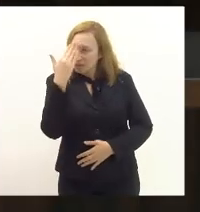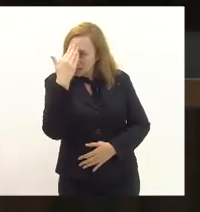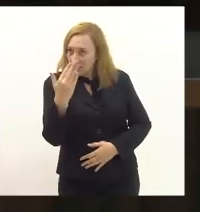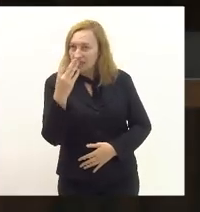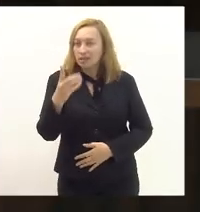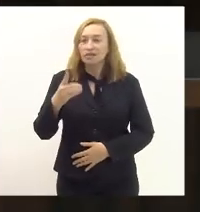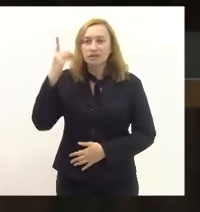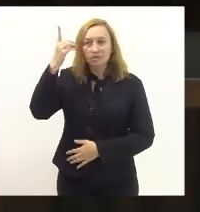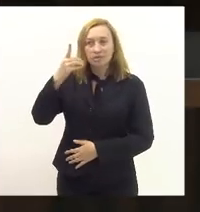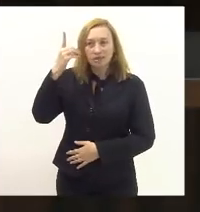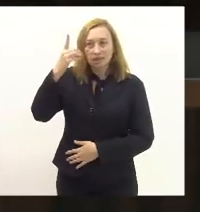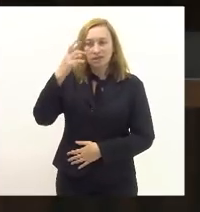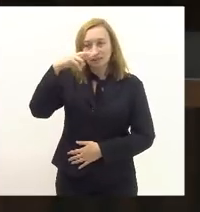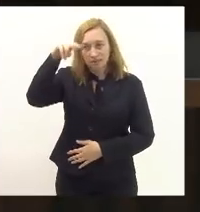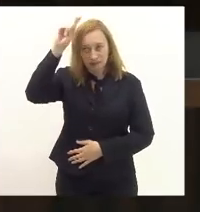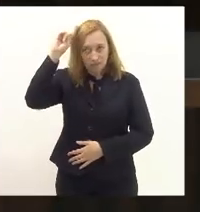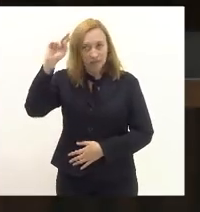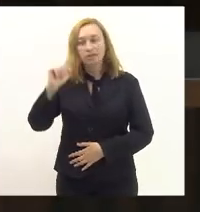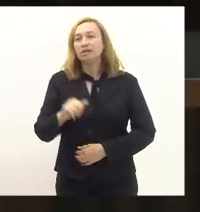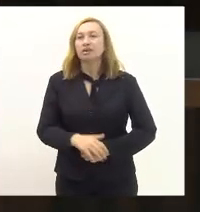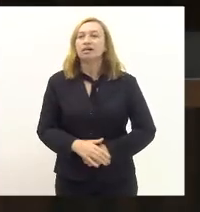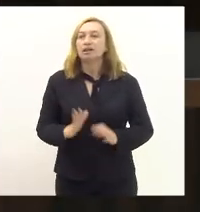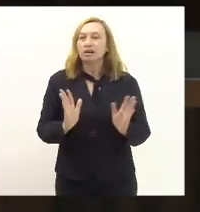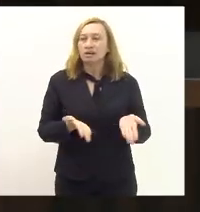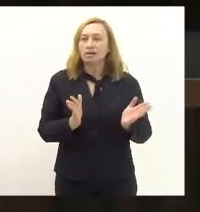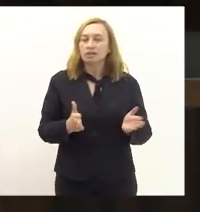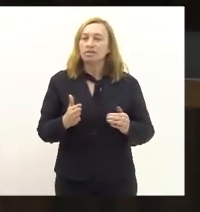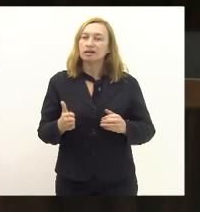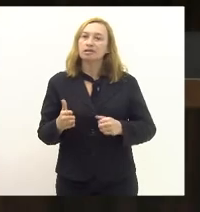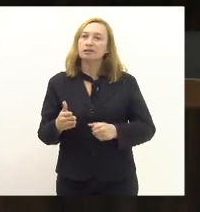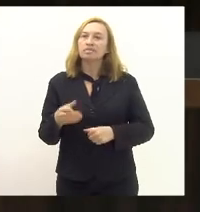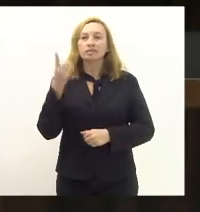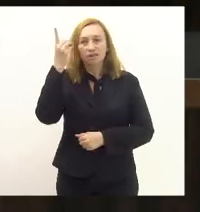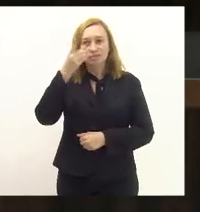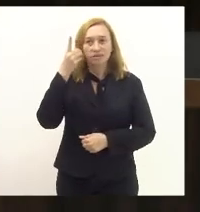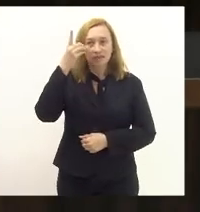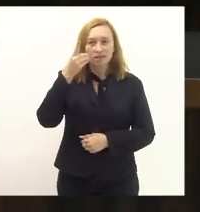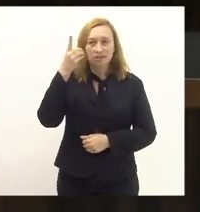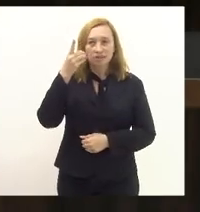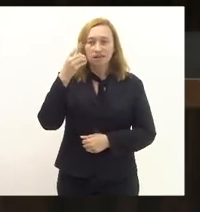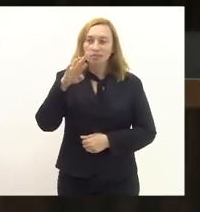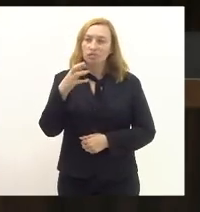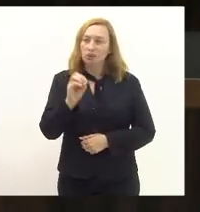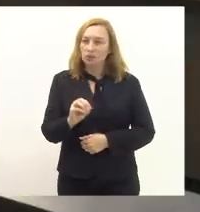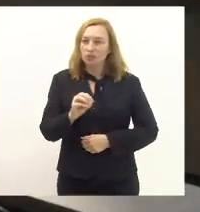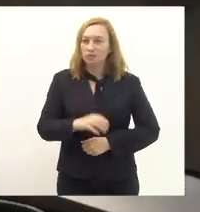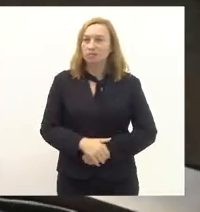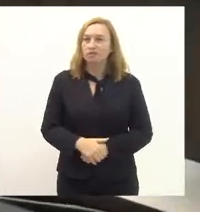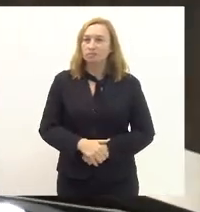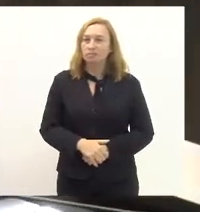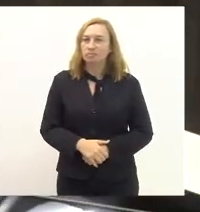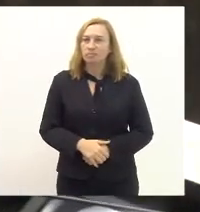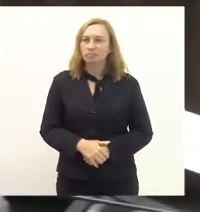ao deputado Renan Ferreirinha, agora o nosso queridíssimo deputado Bruno Dauag.